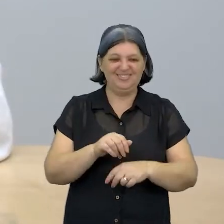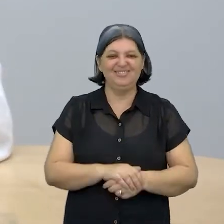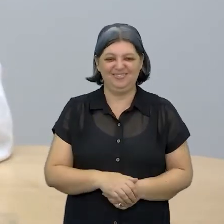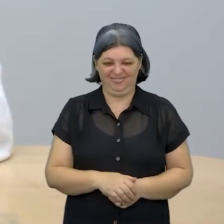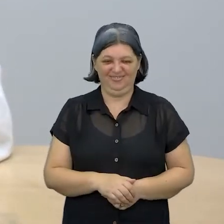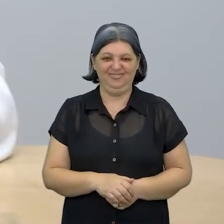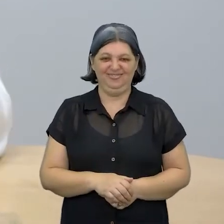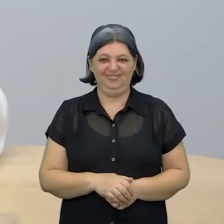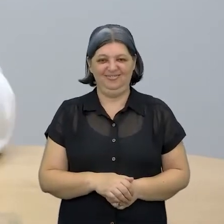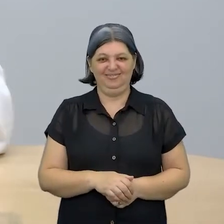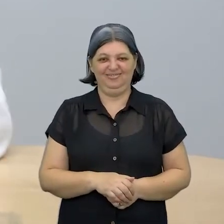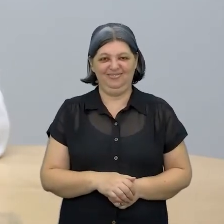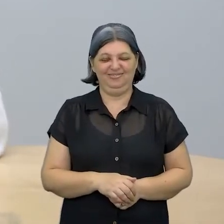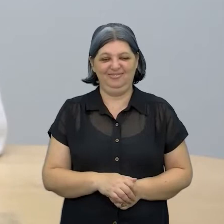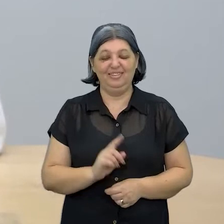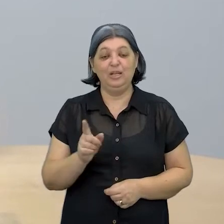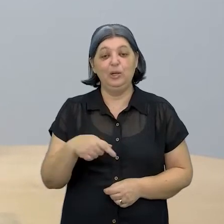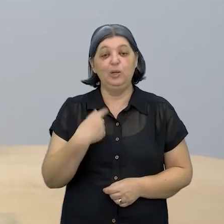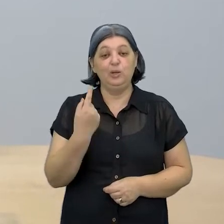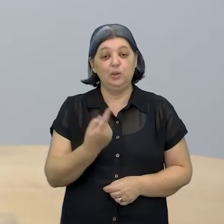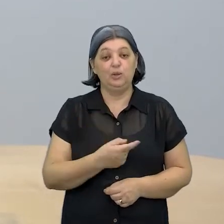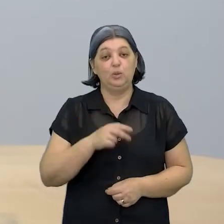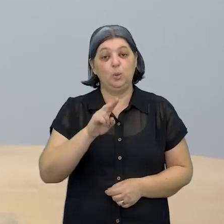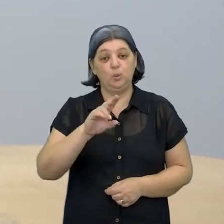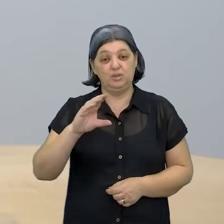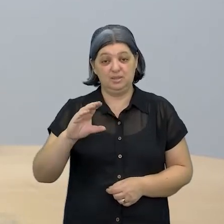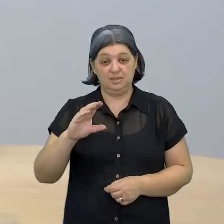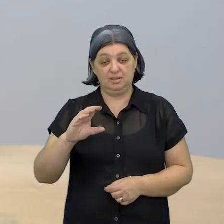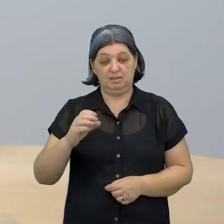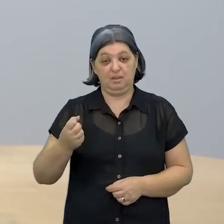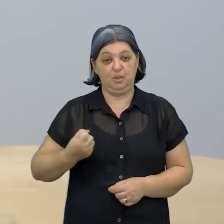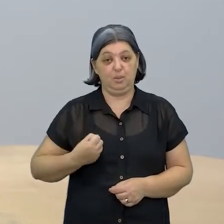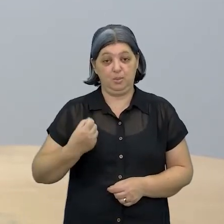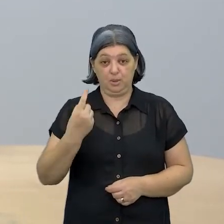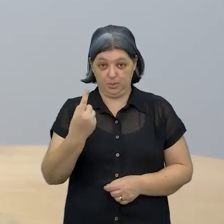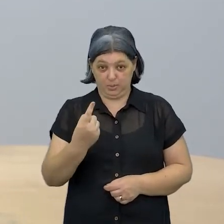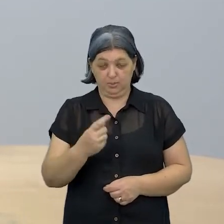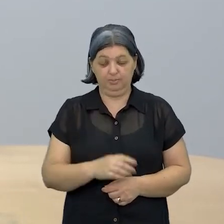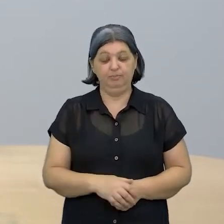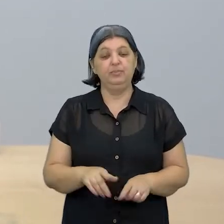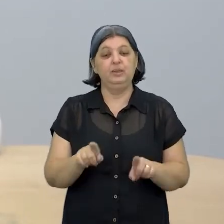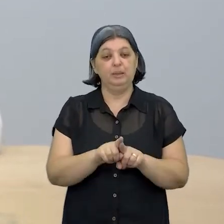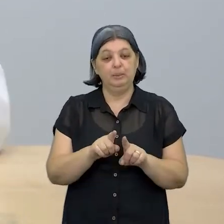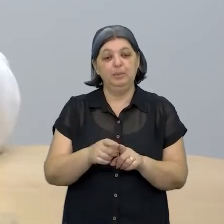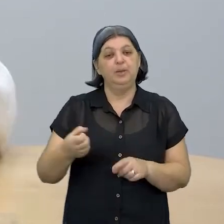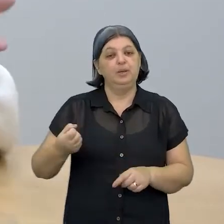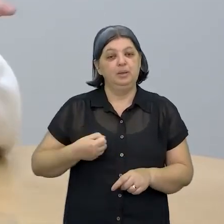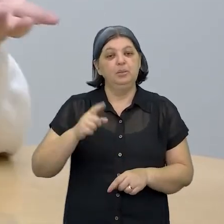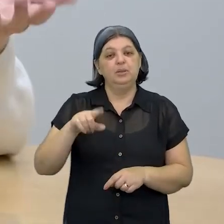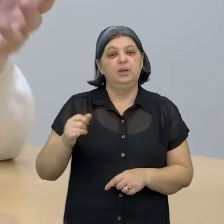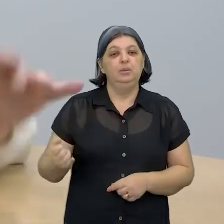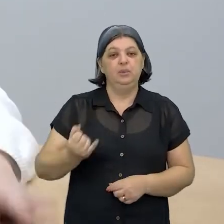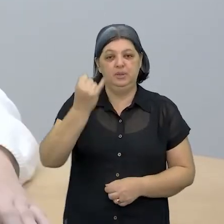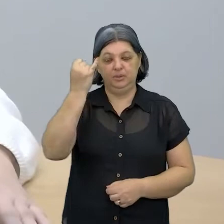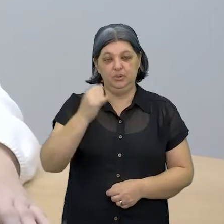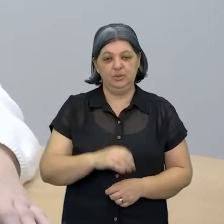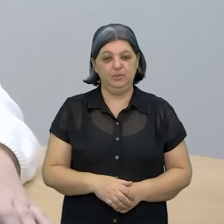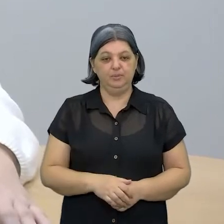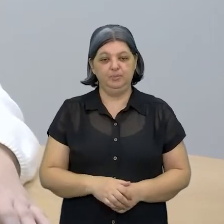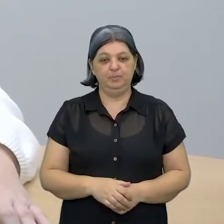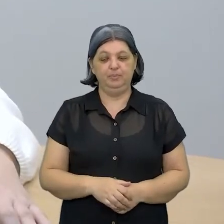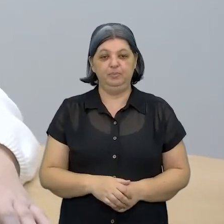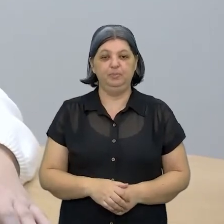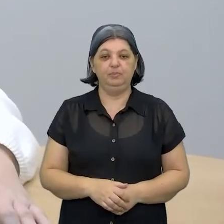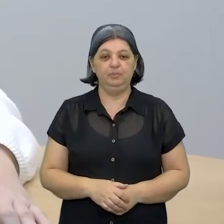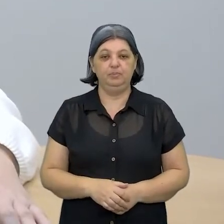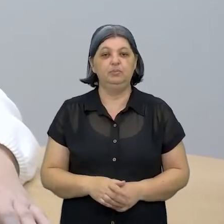né? A gente está na unidade curricular primeira, números também importam. E no nosso querido